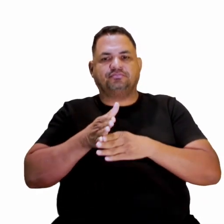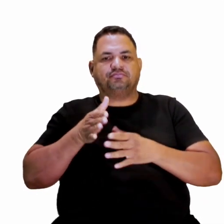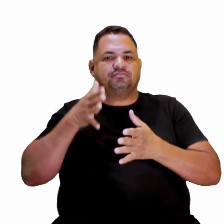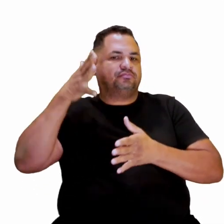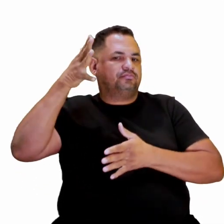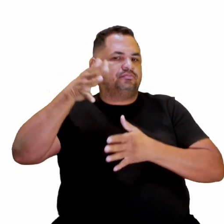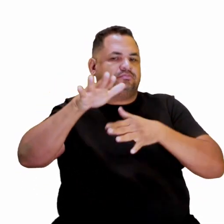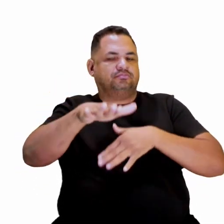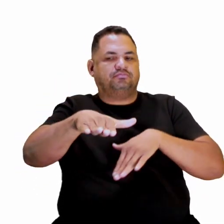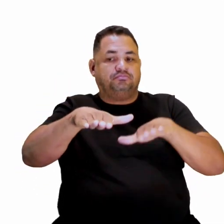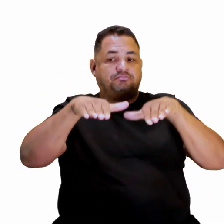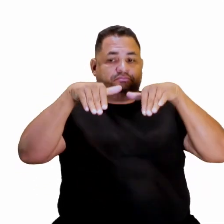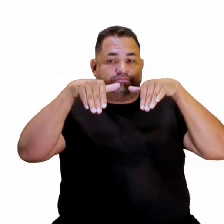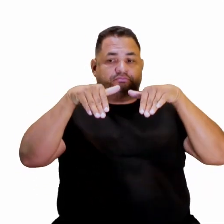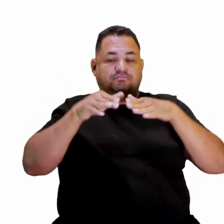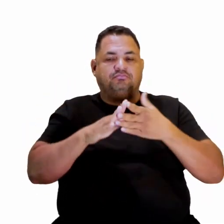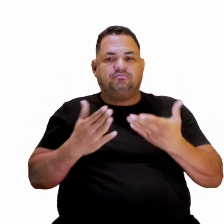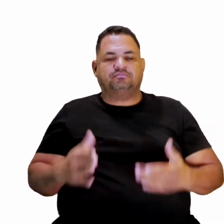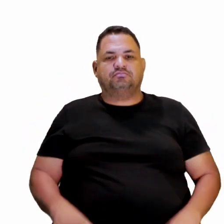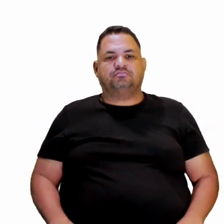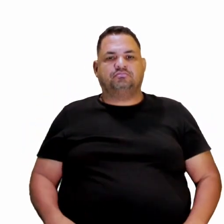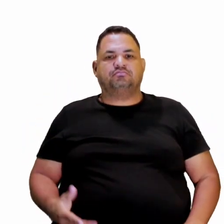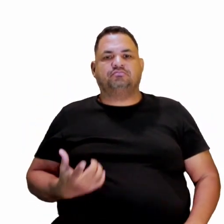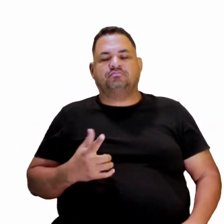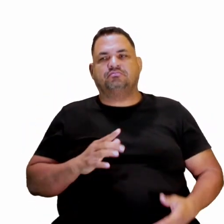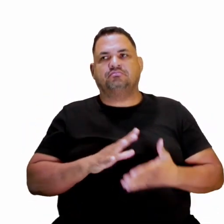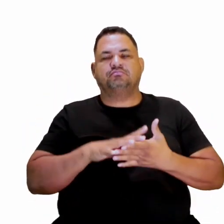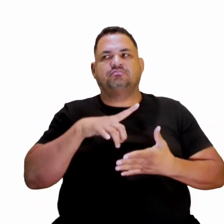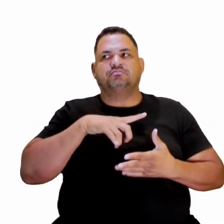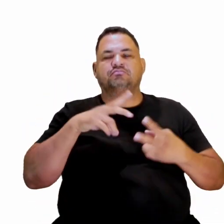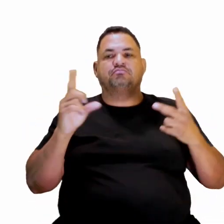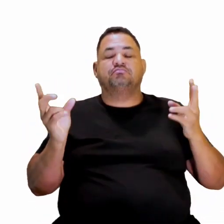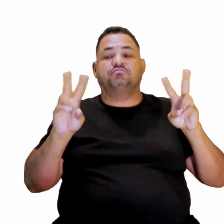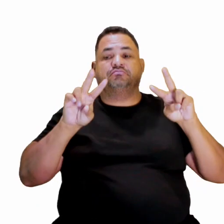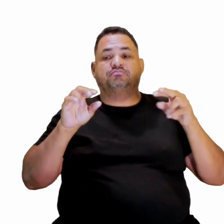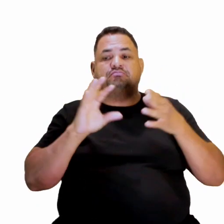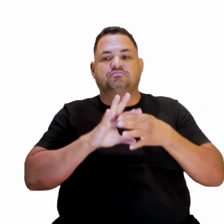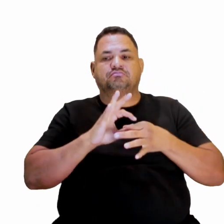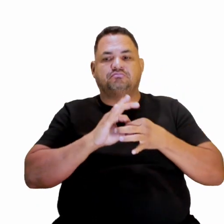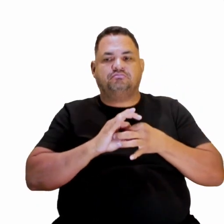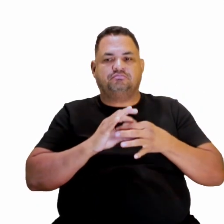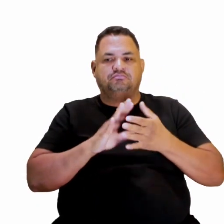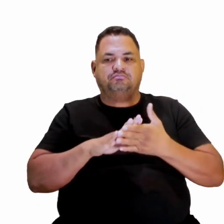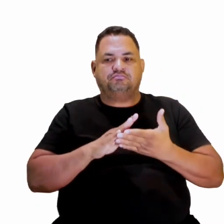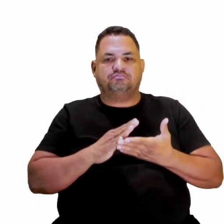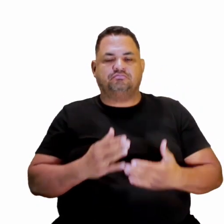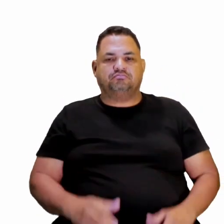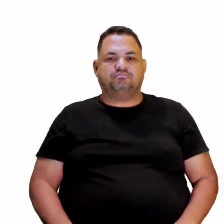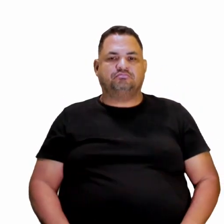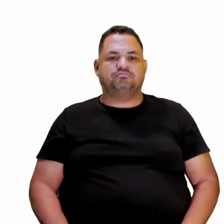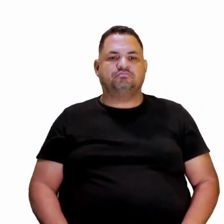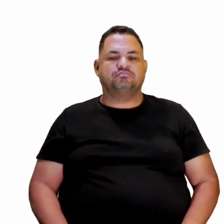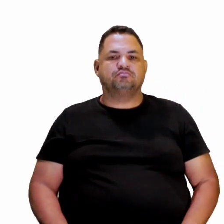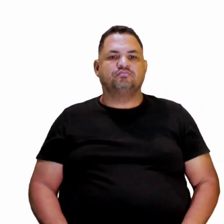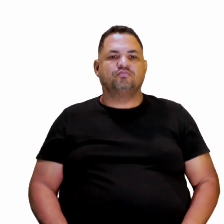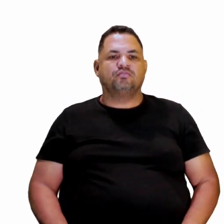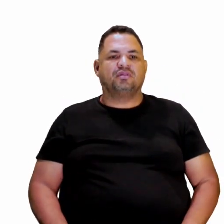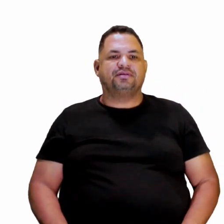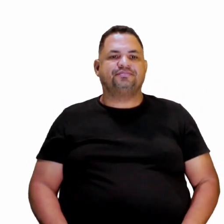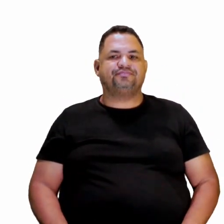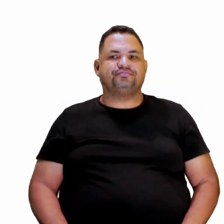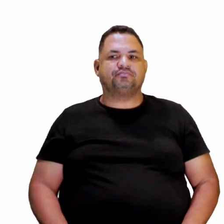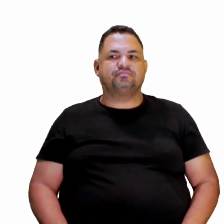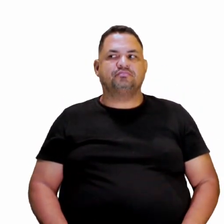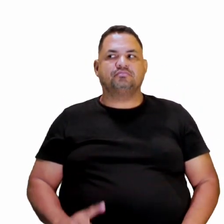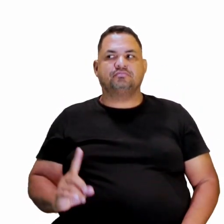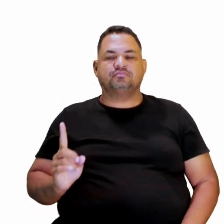se importa, que não são necessariamente ligados à graduação dele, tá bem aqui, então letra C. Então não